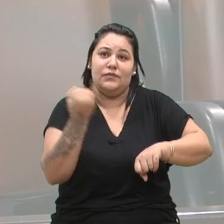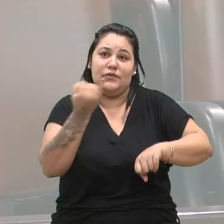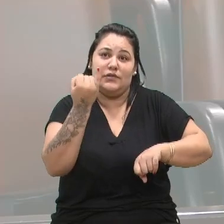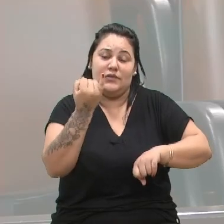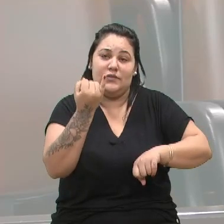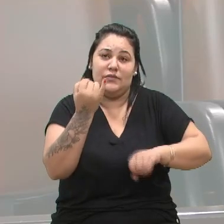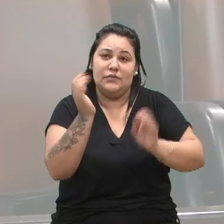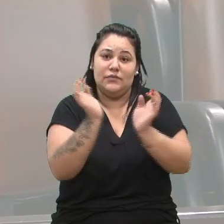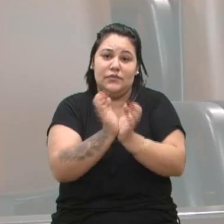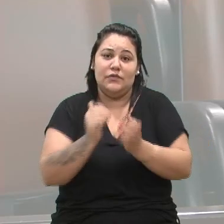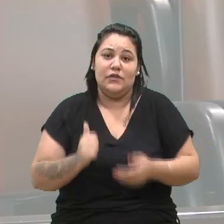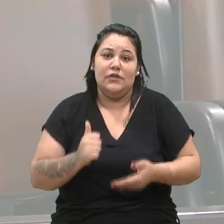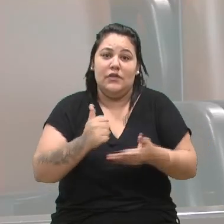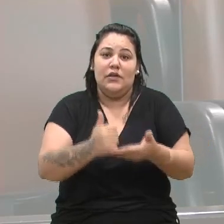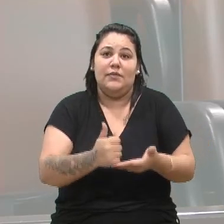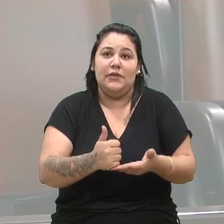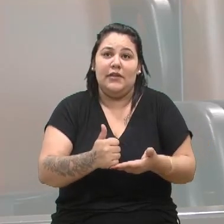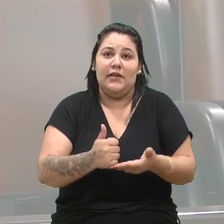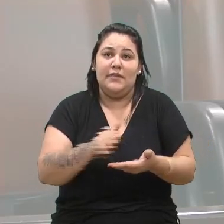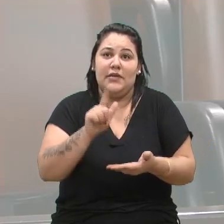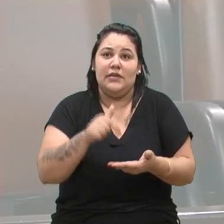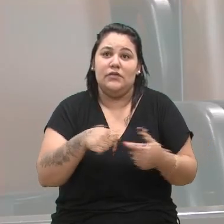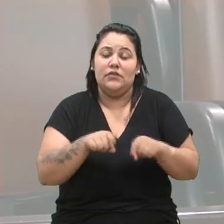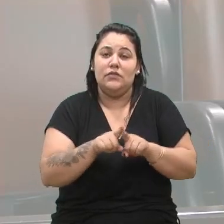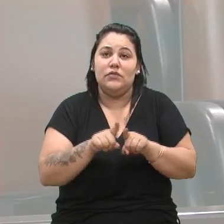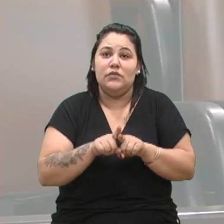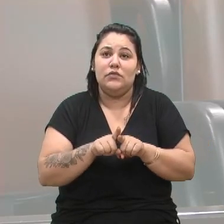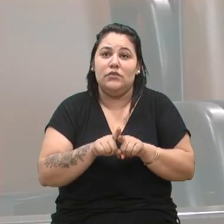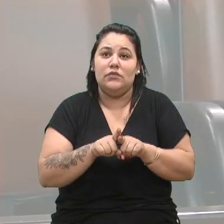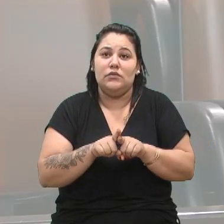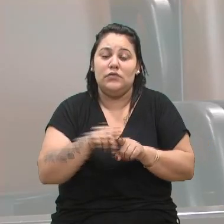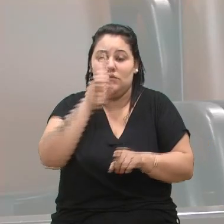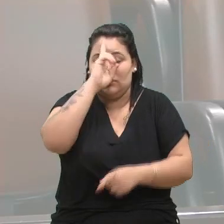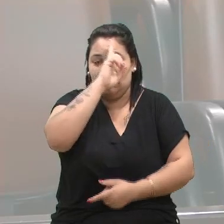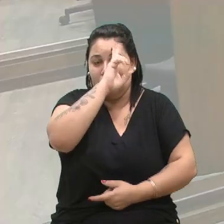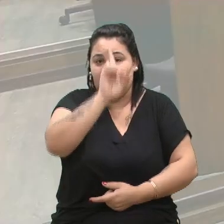da frente parlamentar em defesa dos motoristas aí dos Uber. Obrigado.